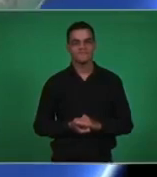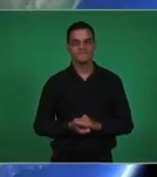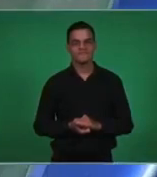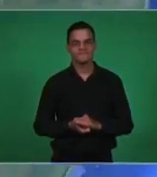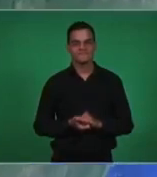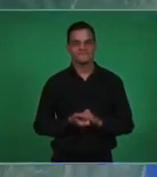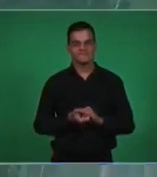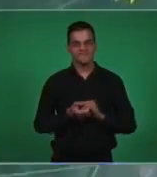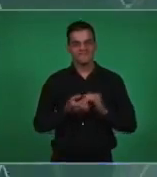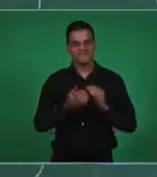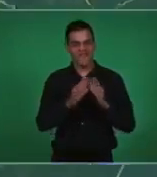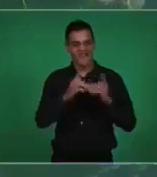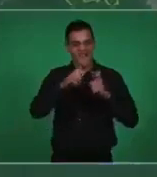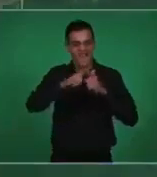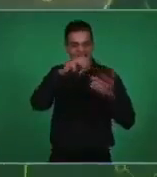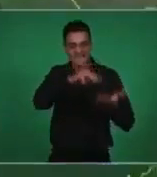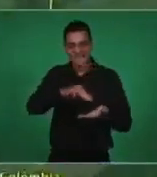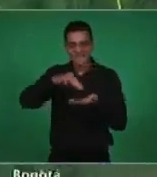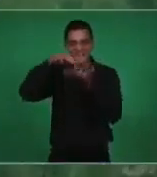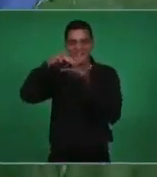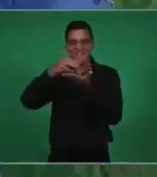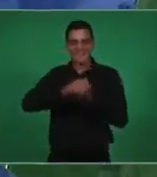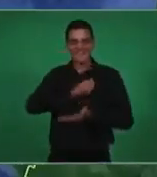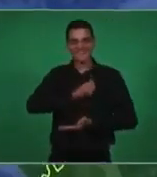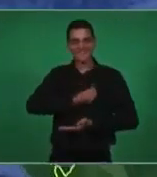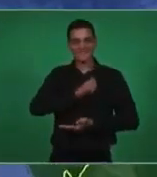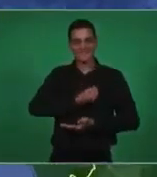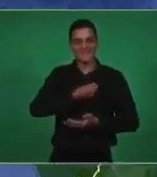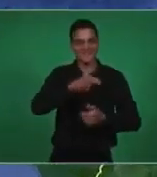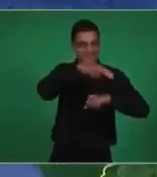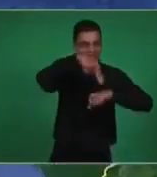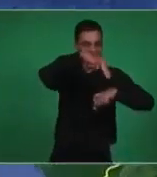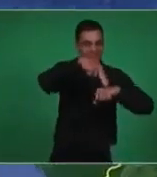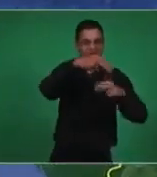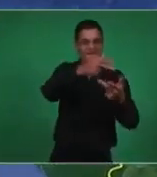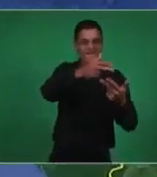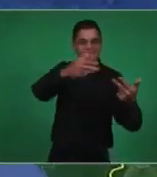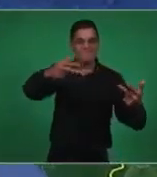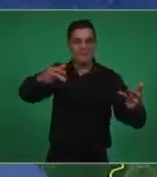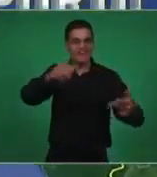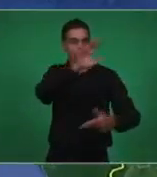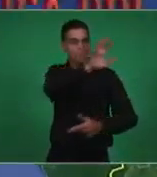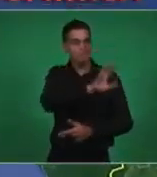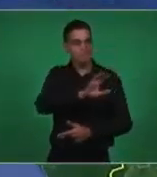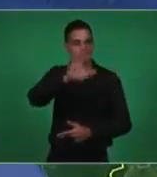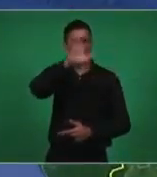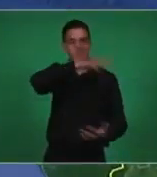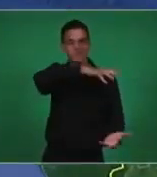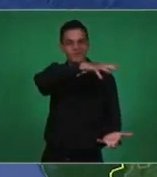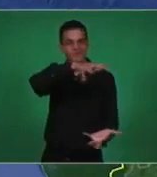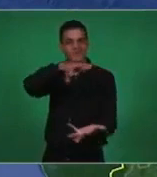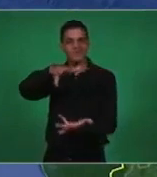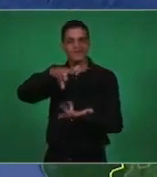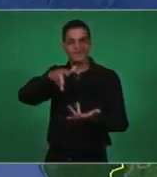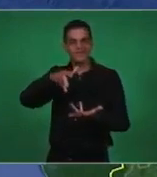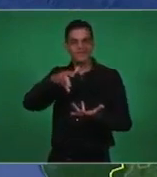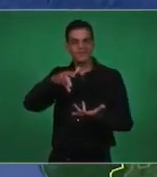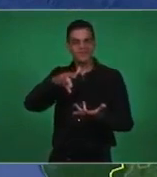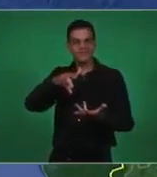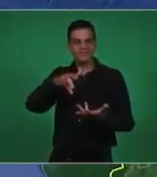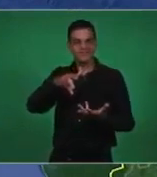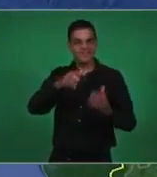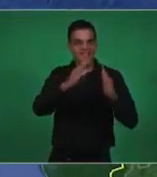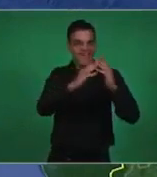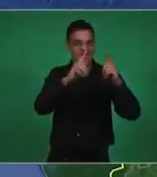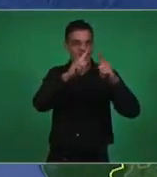A Igreja Cristã Maranata está presente em nações de todos os continentes do planeta. Igrejas de países nas